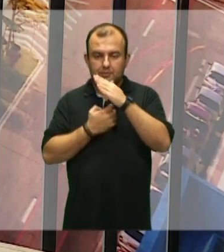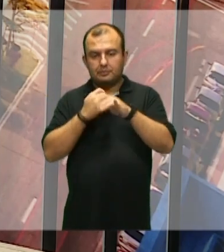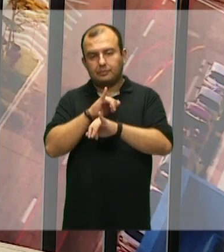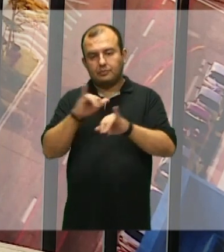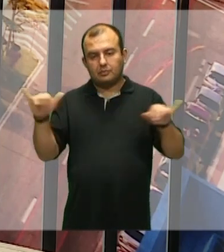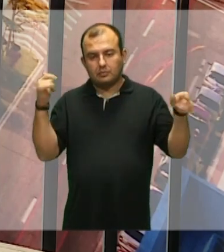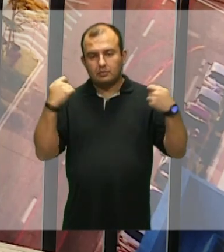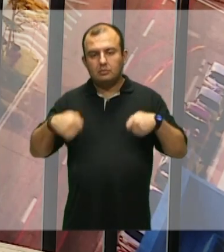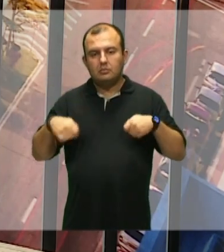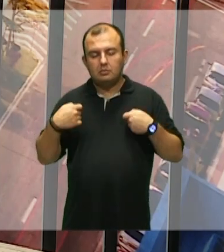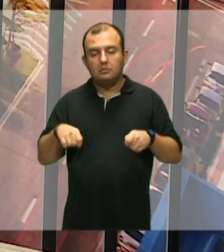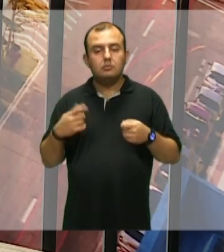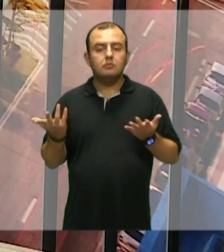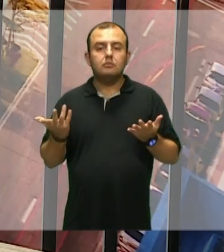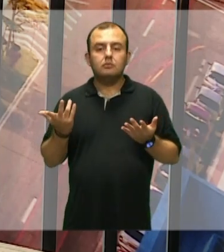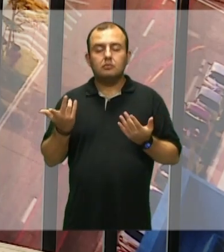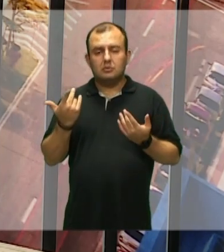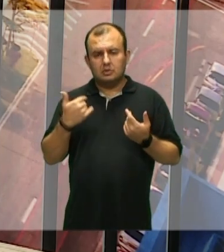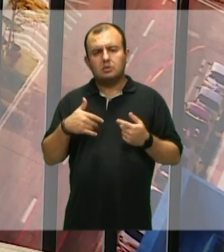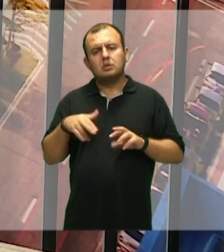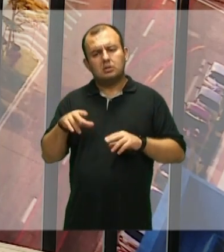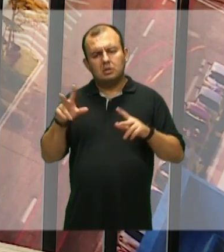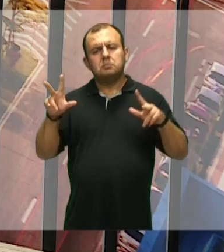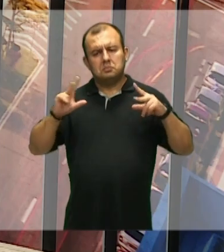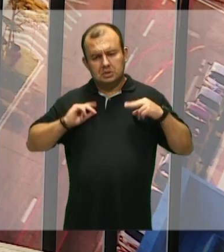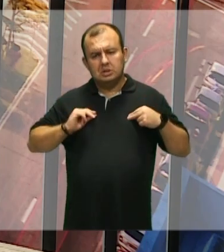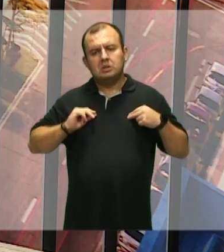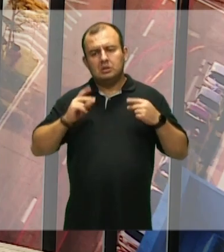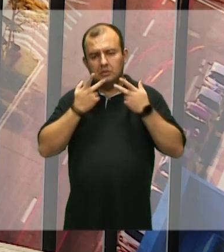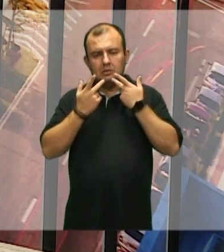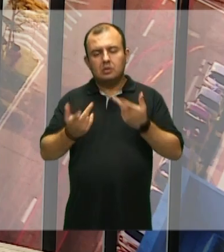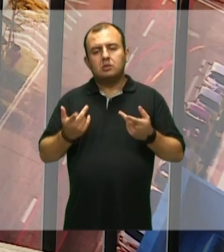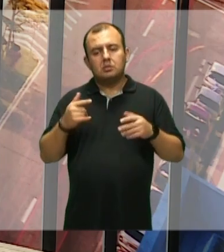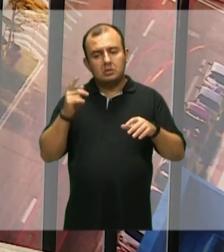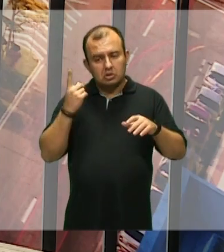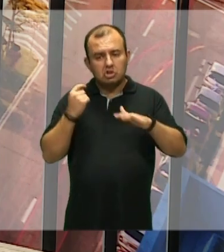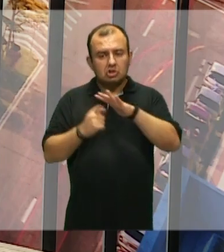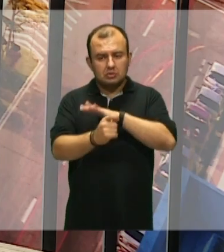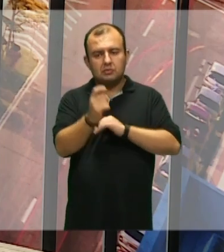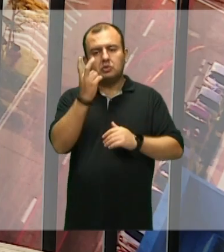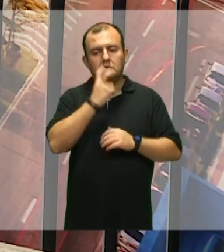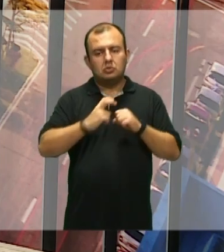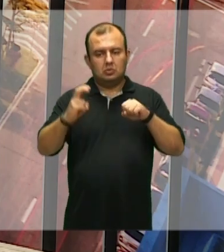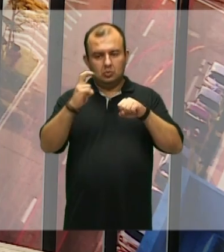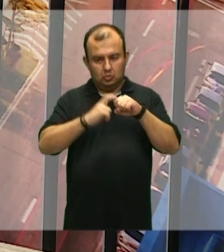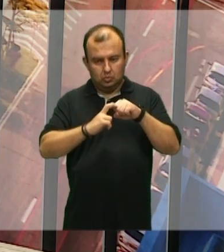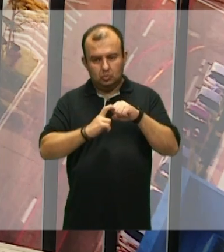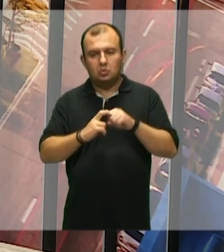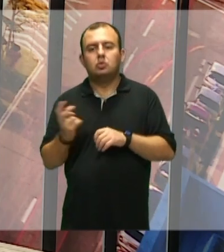Porque elas merecem que sejam faladas, porque elas investem na cultura, tá? Que bom.